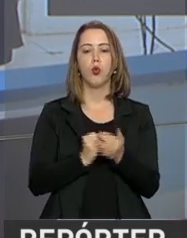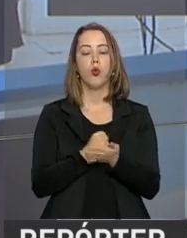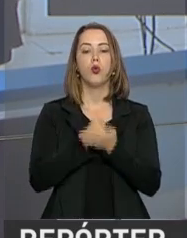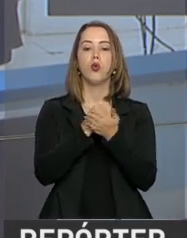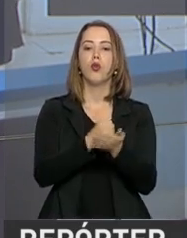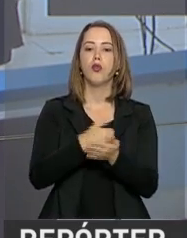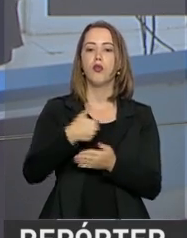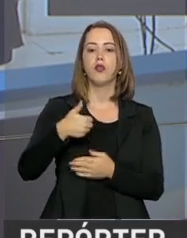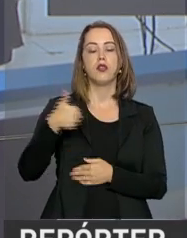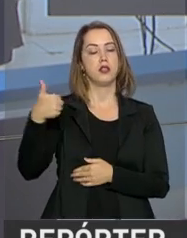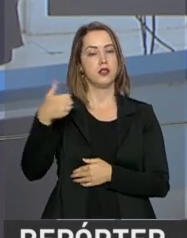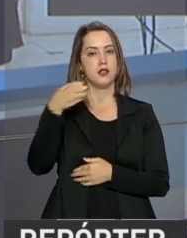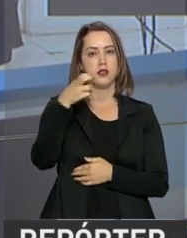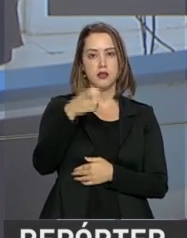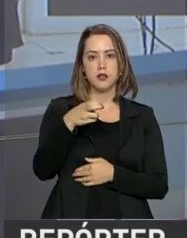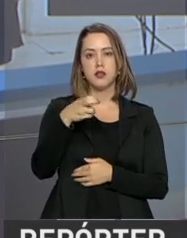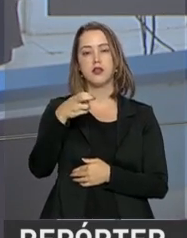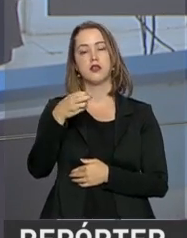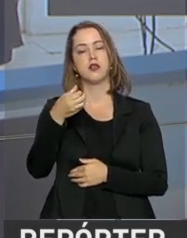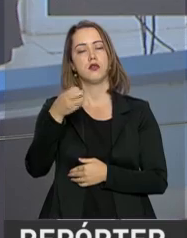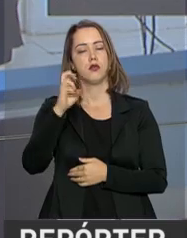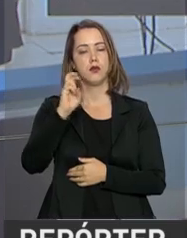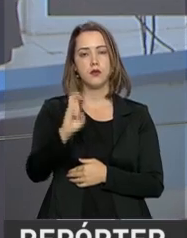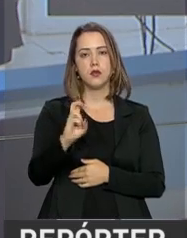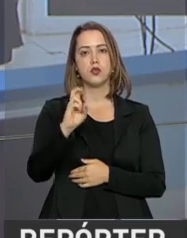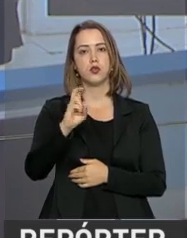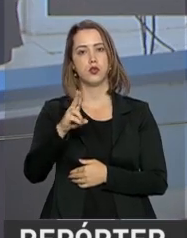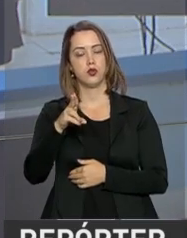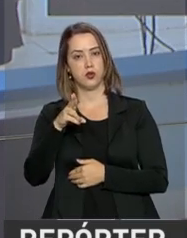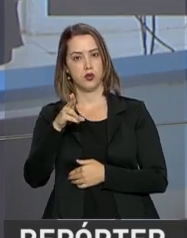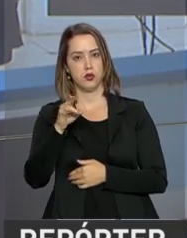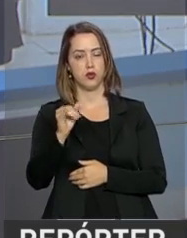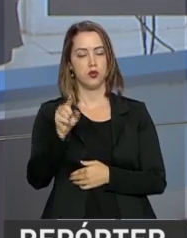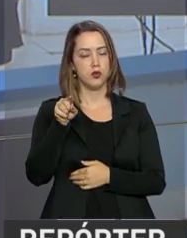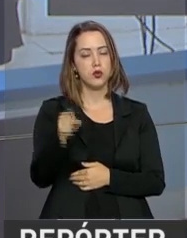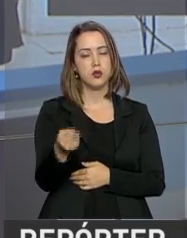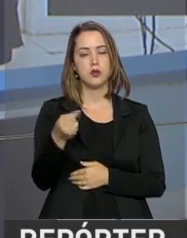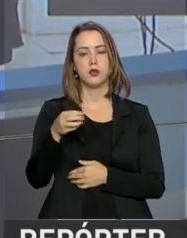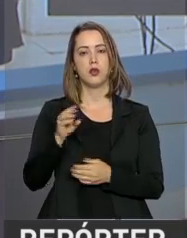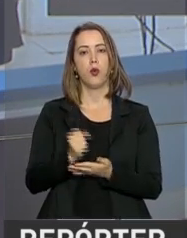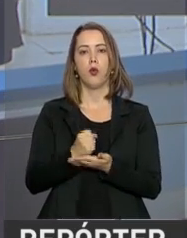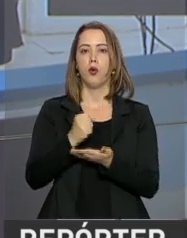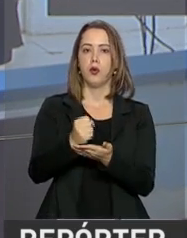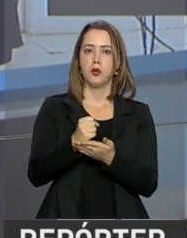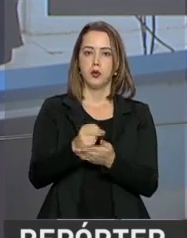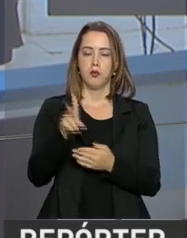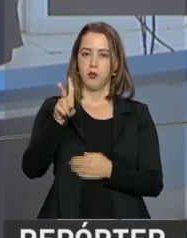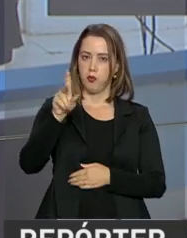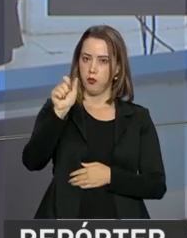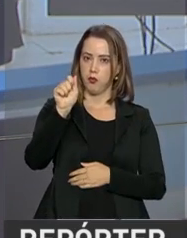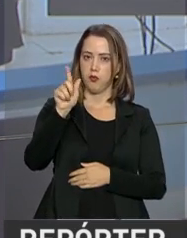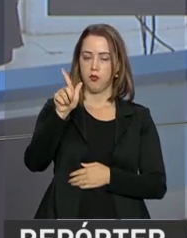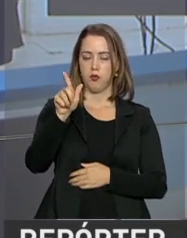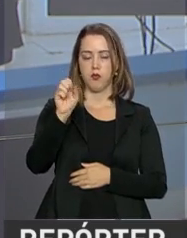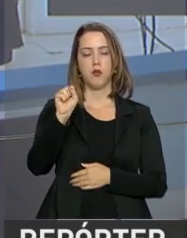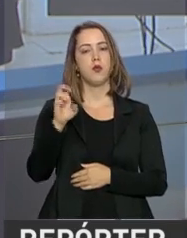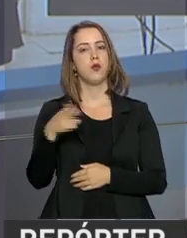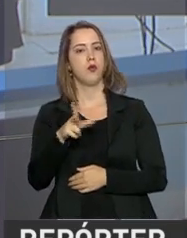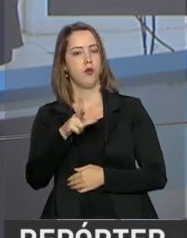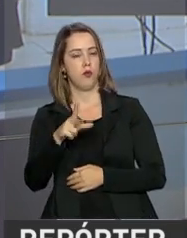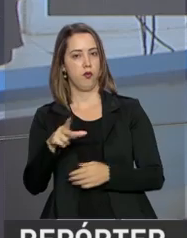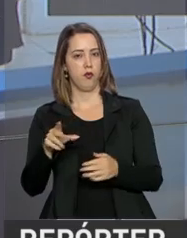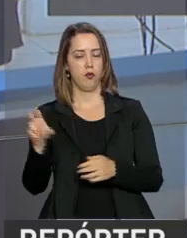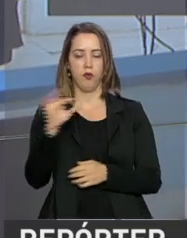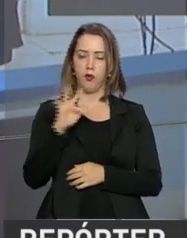de 125.000 bolsas de estudo em universidades particulares para participar o candidato deve ter feito o Enem de 2015 ter